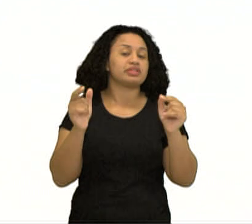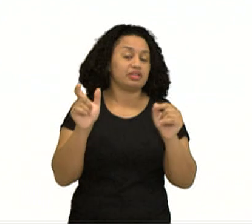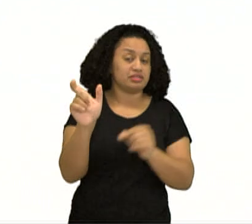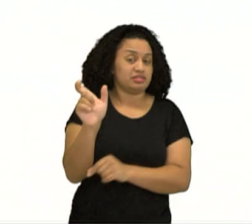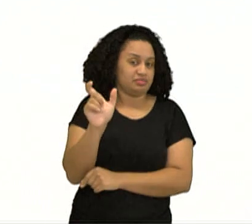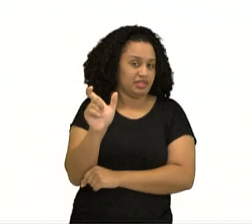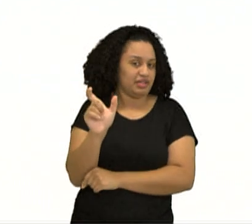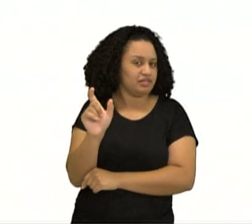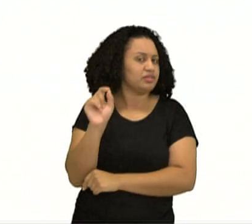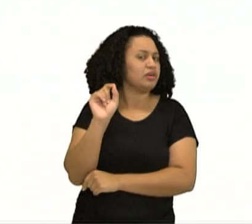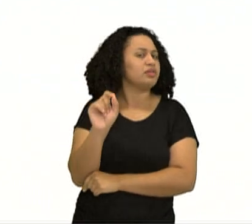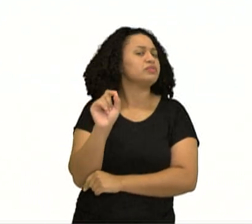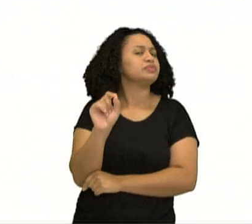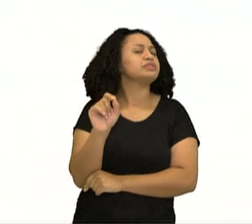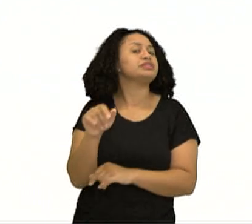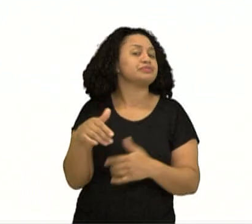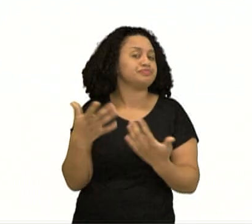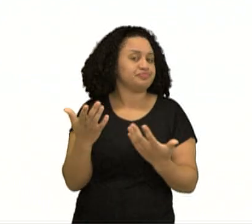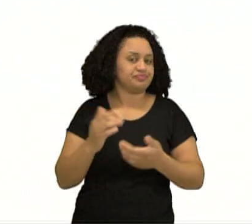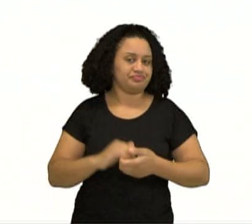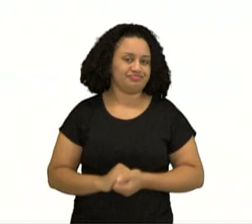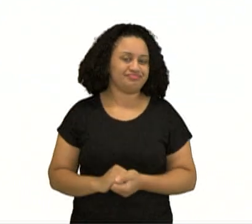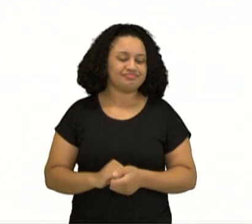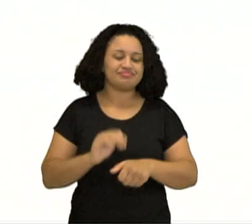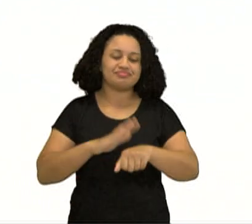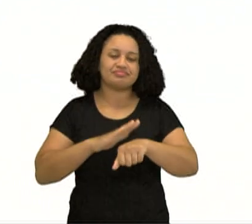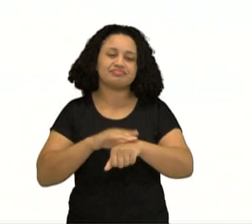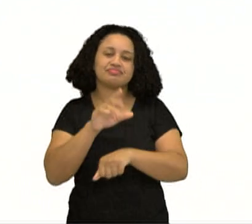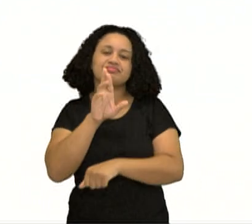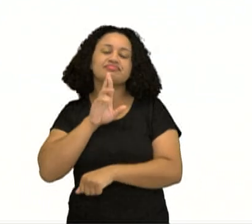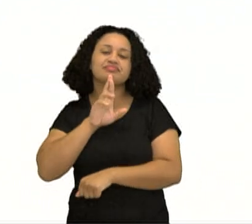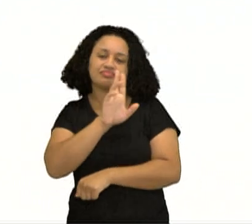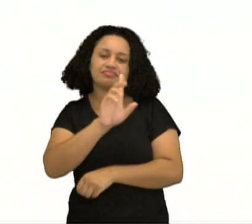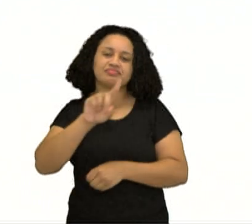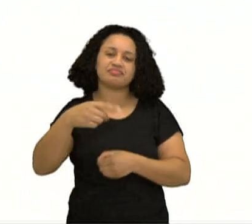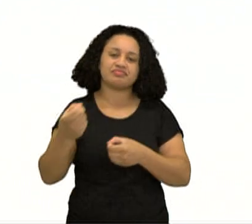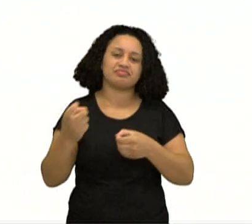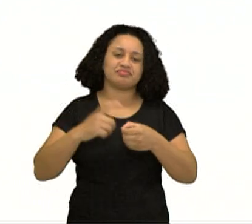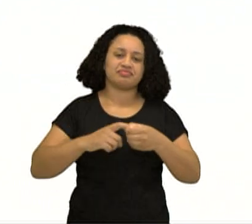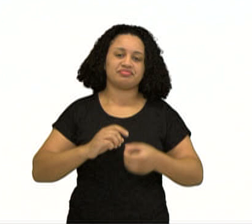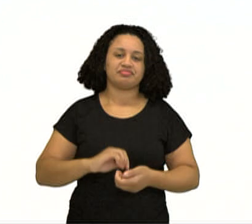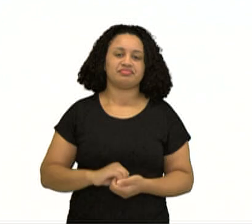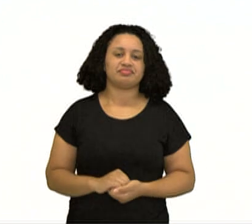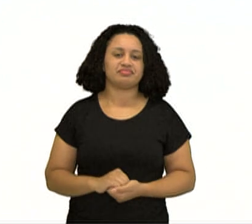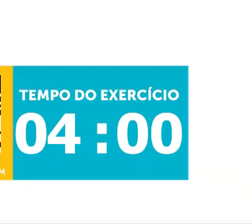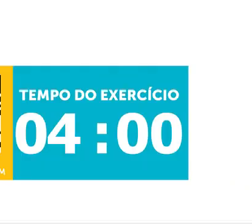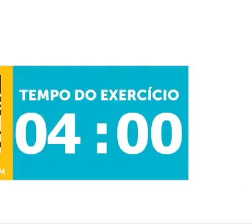nesse trecho que a gente retirou? Então, um tempo para vocês responderem essa questão.